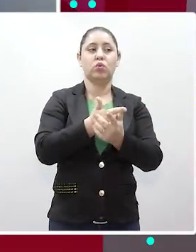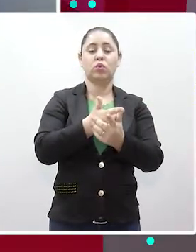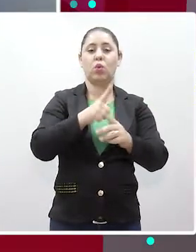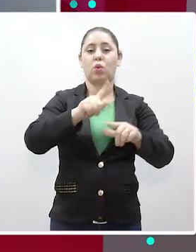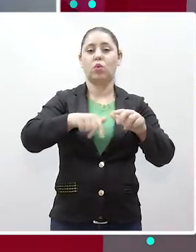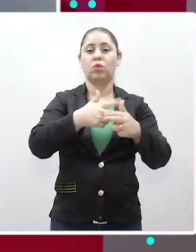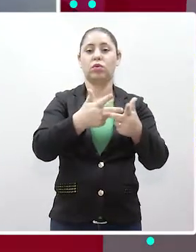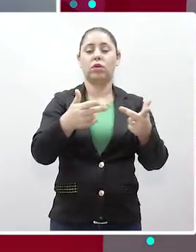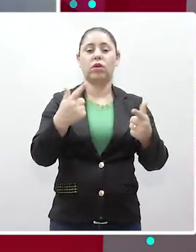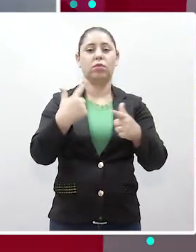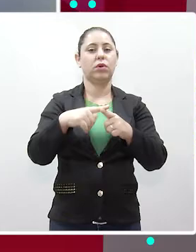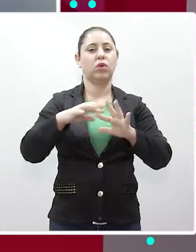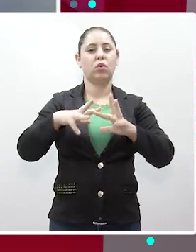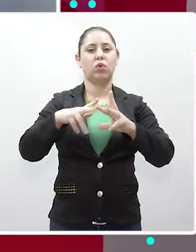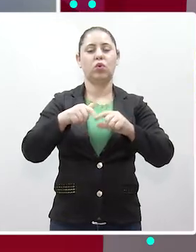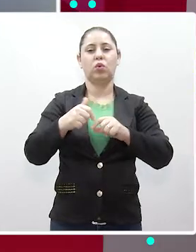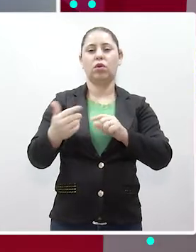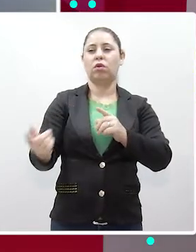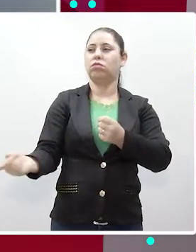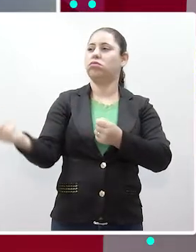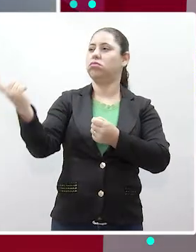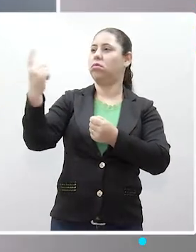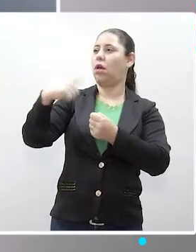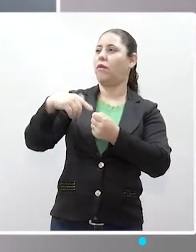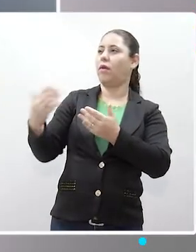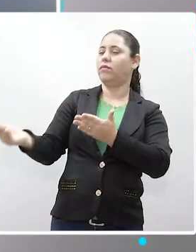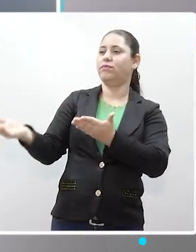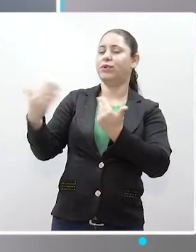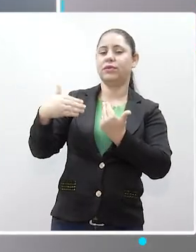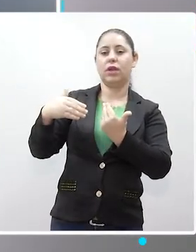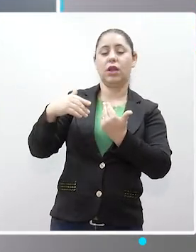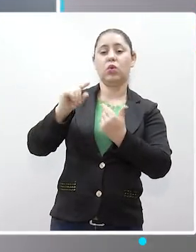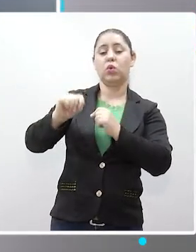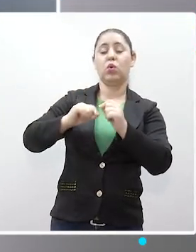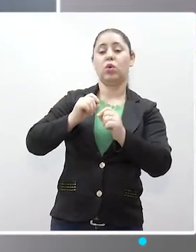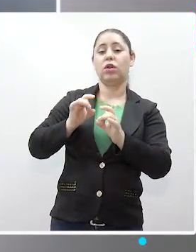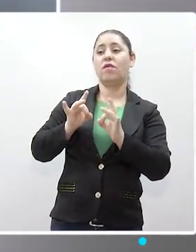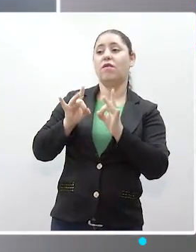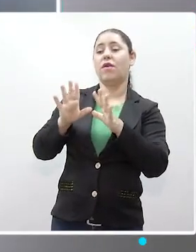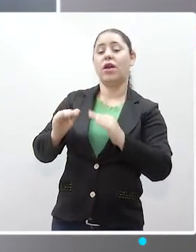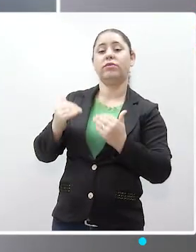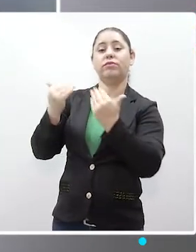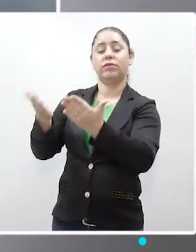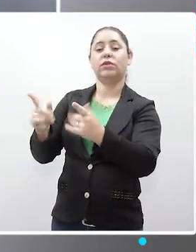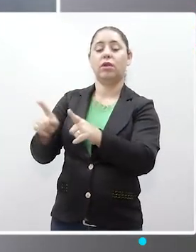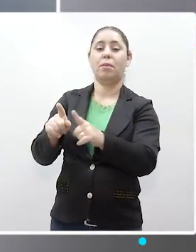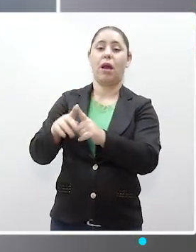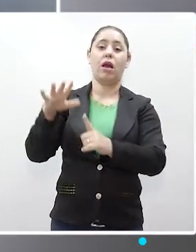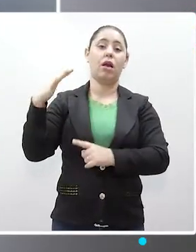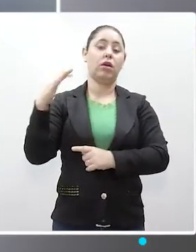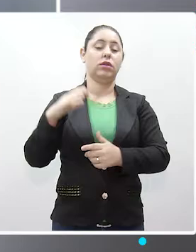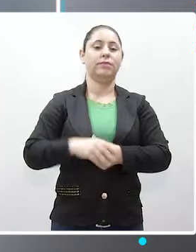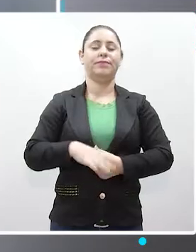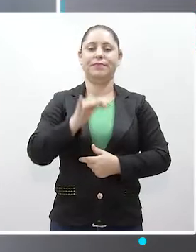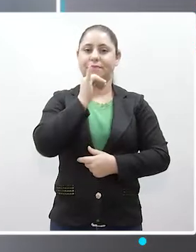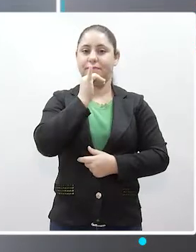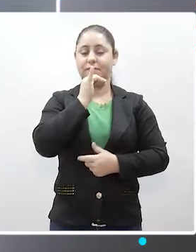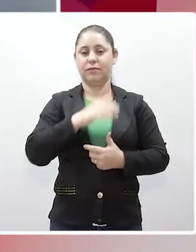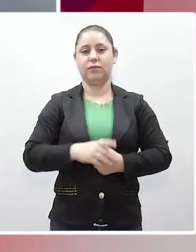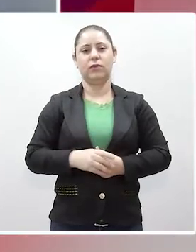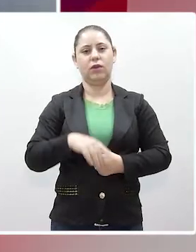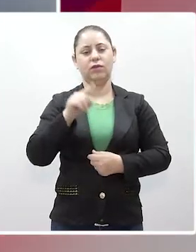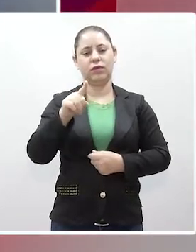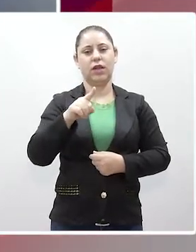aí, porque tudo que vem de fora fica mais caro e tudo que a gente manda para fora fica mais caro, né? Então, vamos supor que